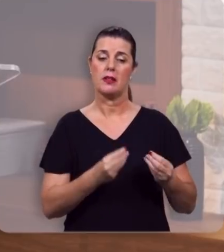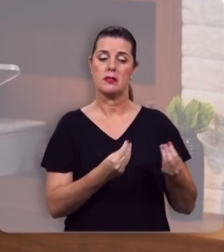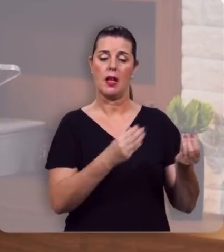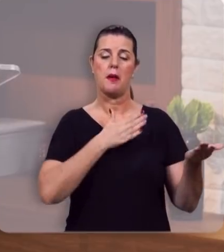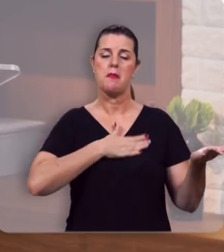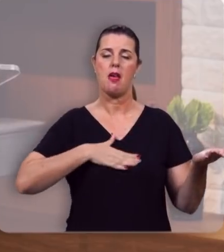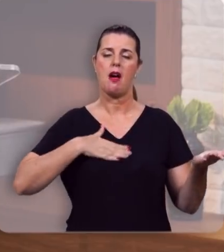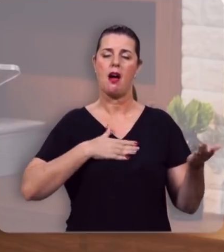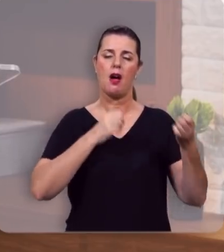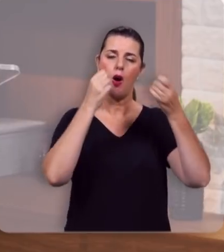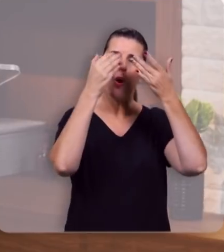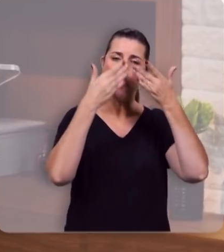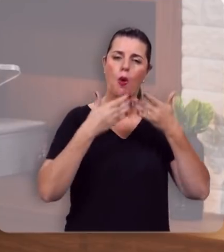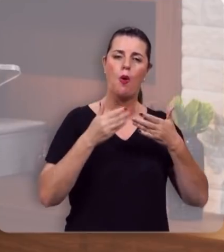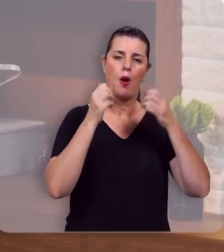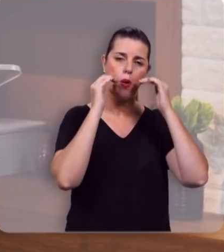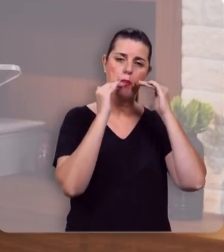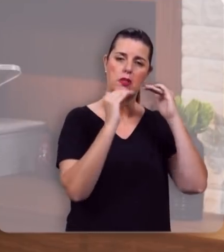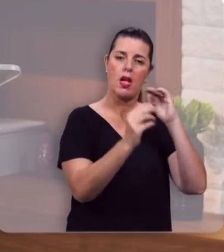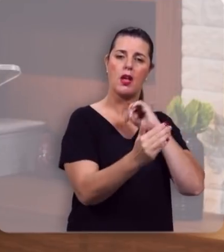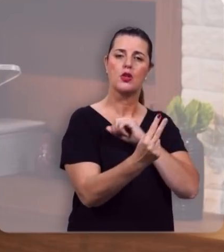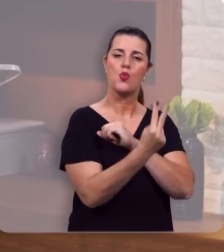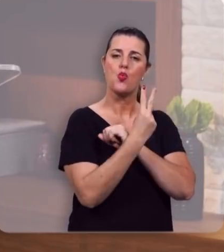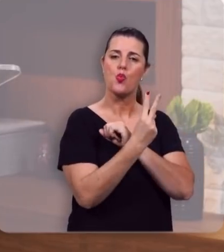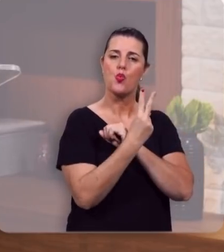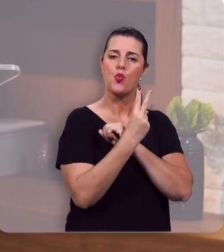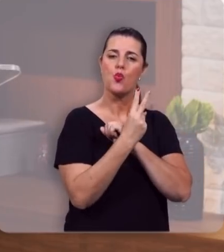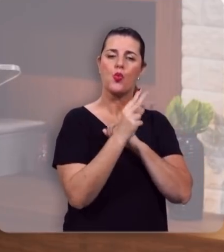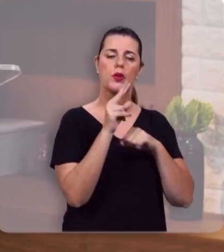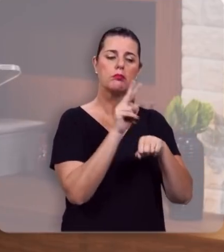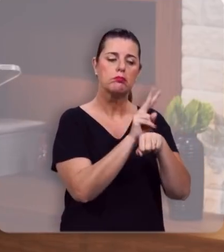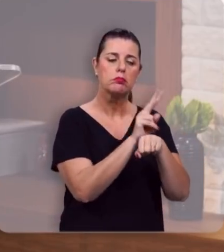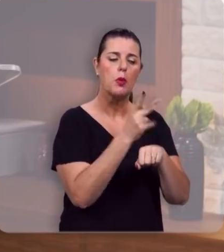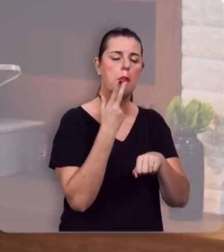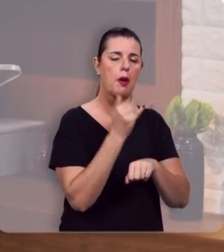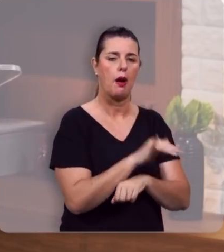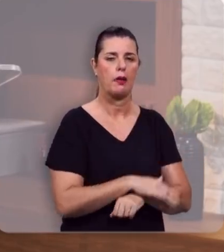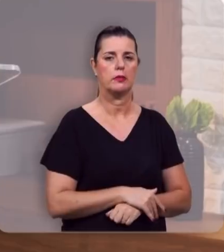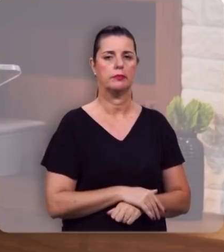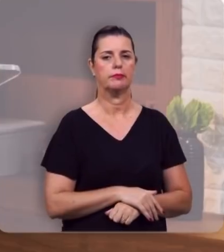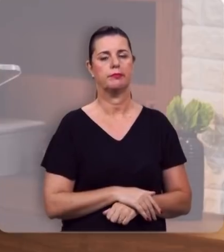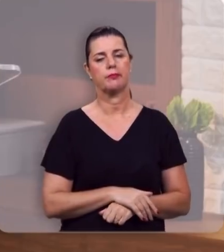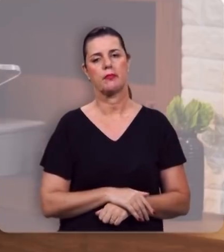porque honram, porque cuidam, porque velam pelos pais.